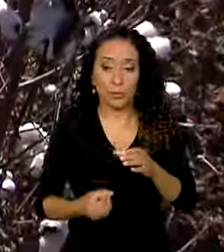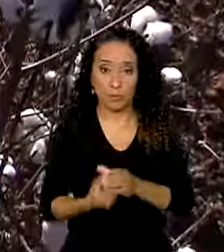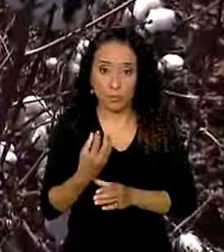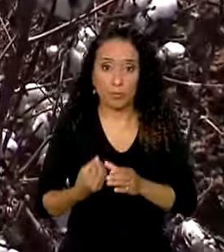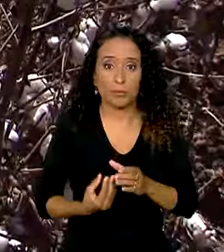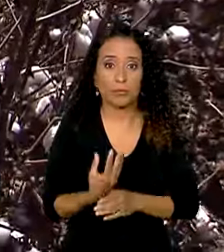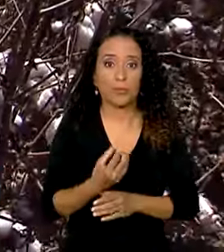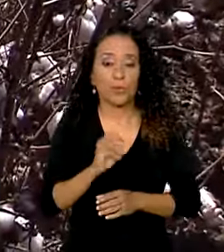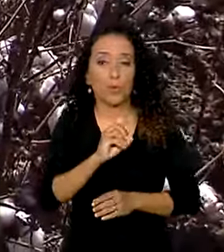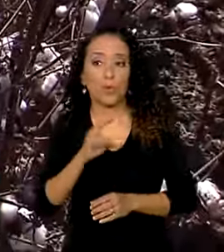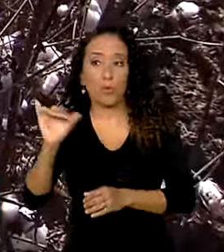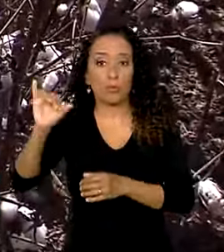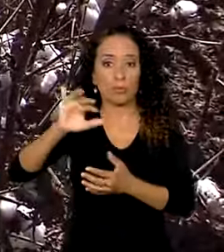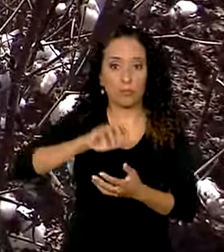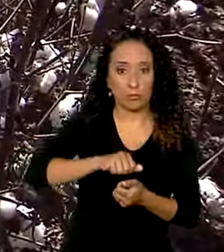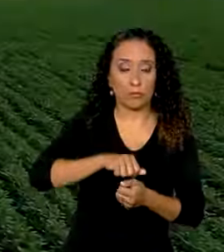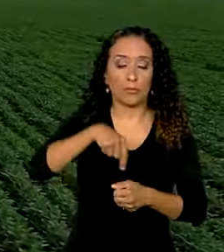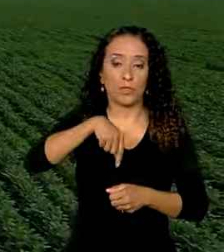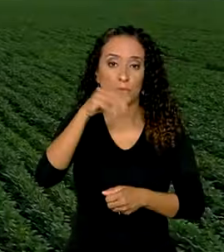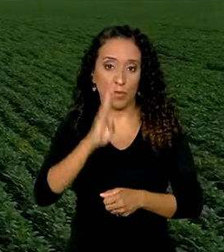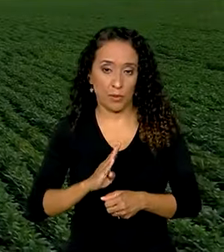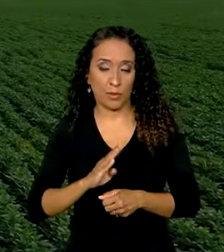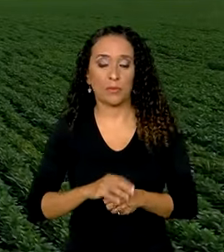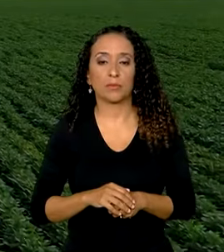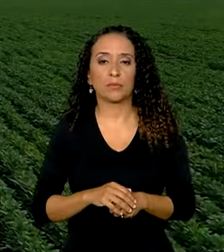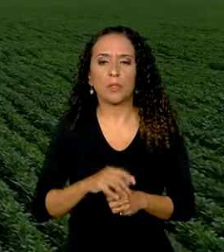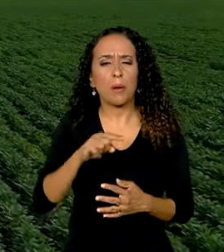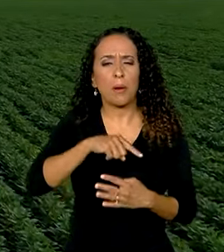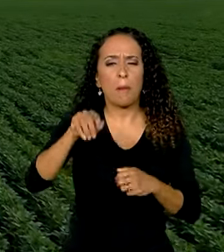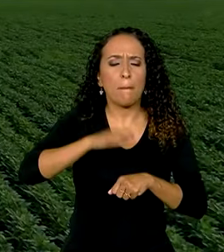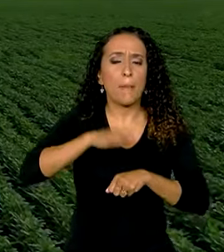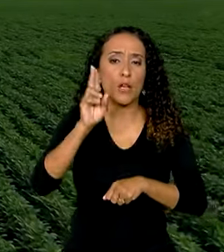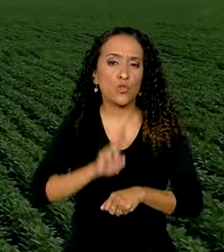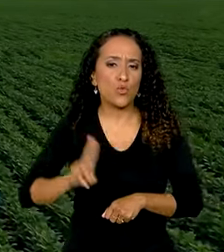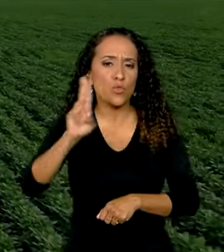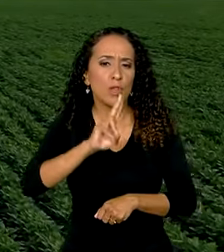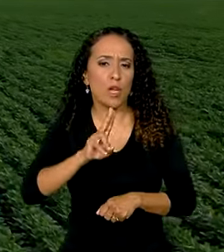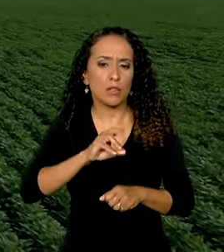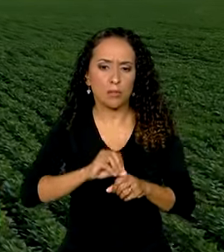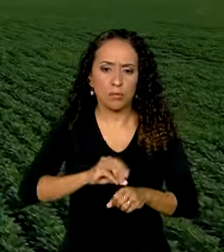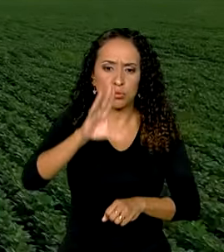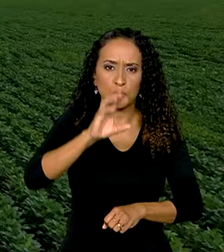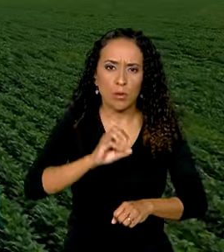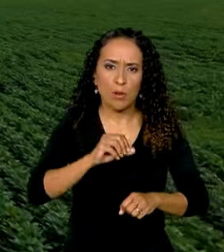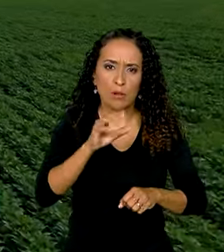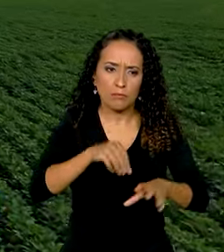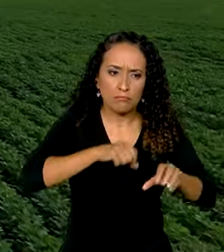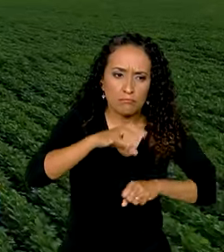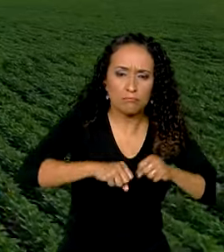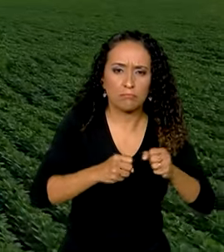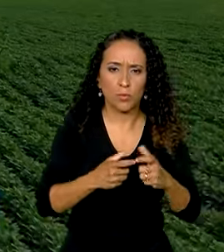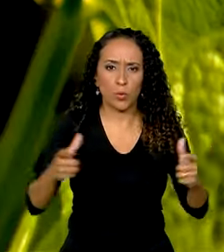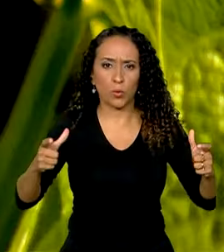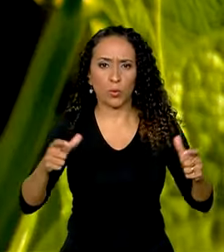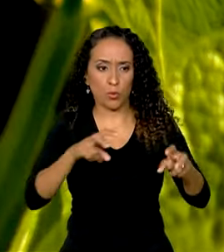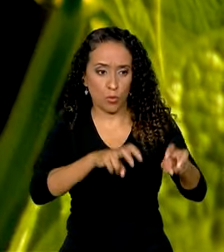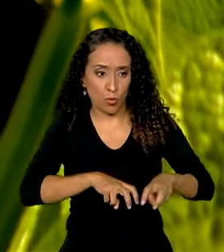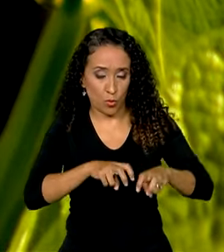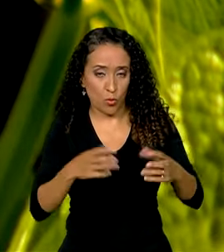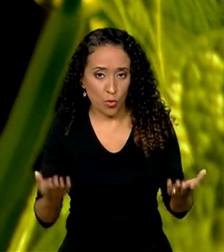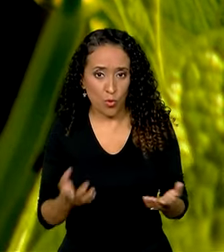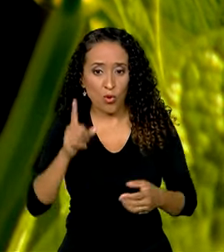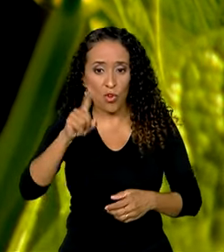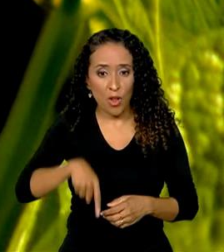produzidos ou importados pelo Brasil. Dentre os mais utilizados para aumentar a produtividade das lavouras, hoje estão